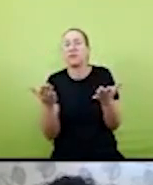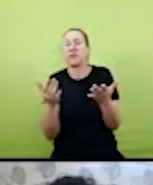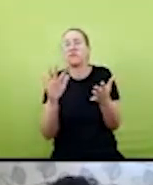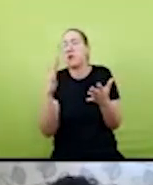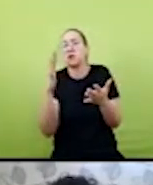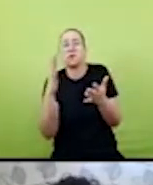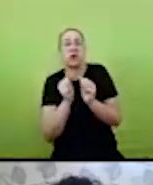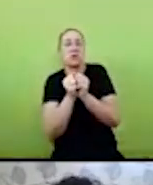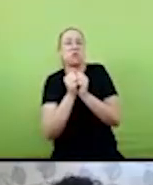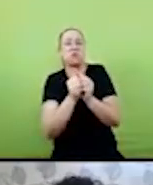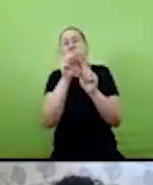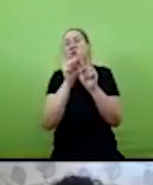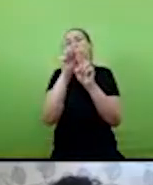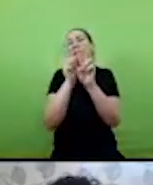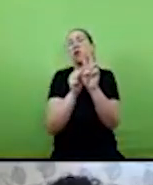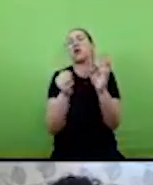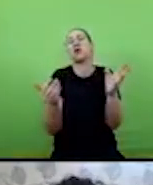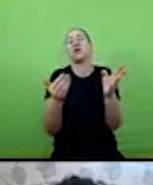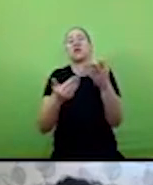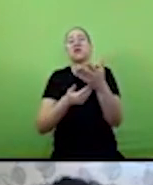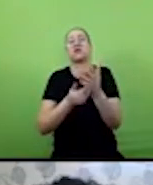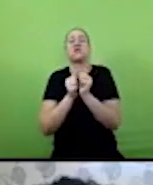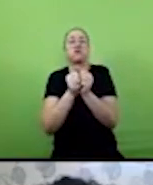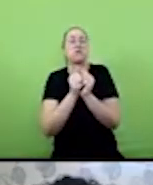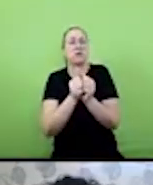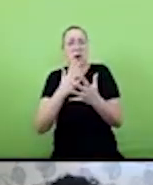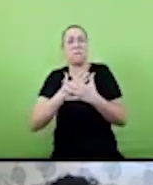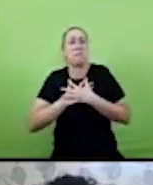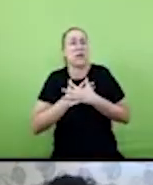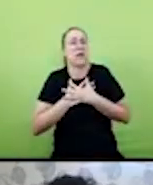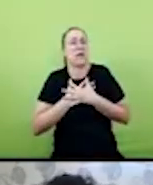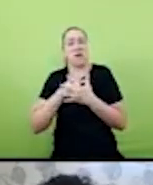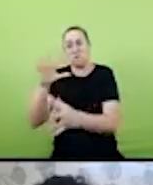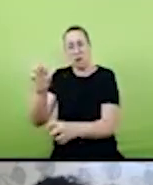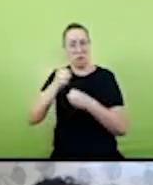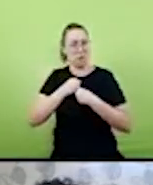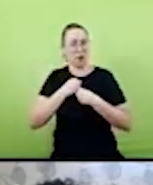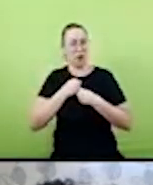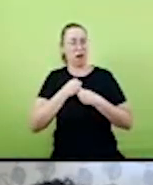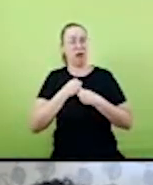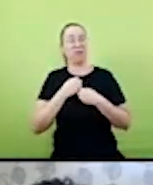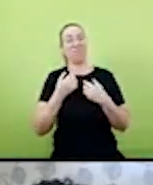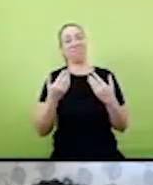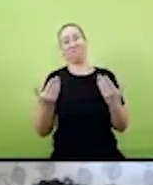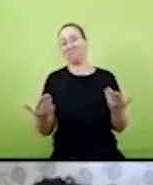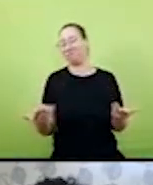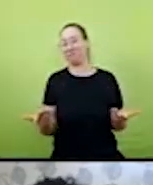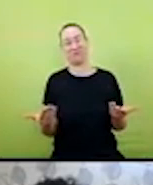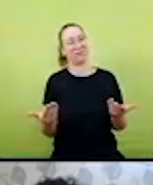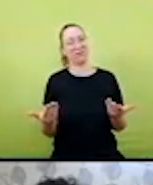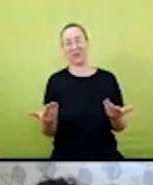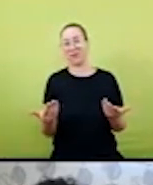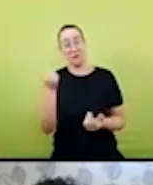estou namorando, me relacionando com ela, já é minha, né? Então, a gente já começa a tratar o outro,